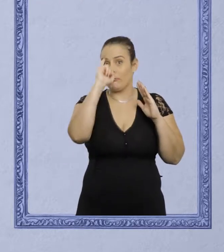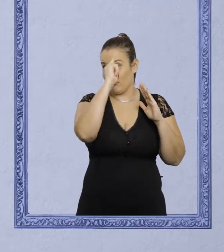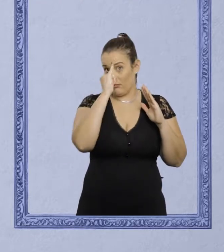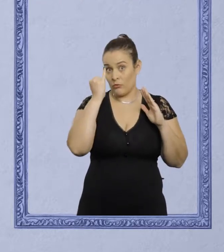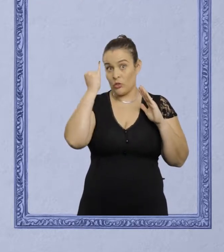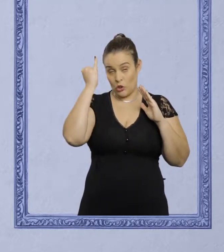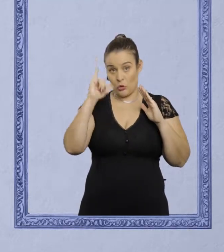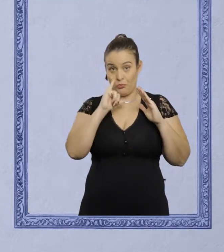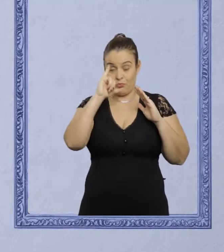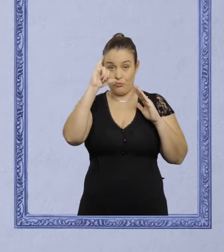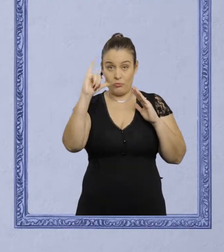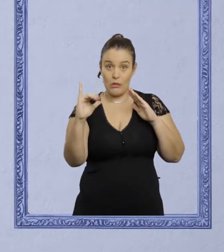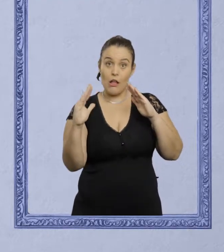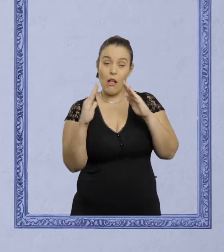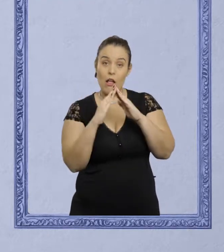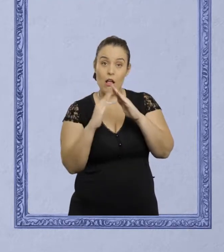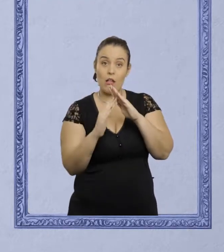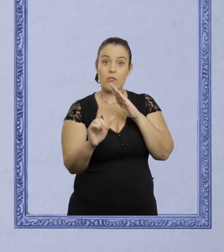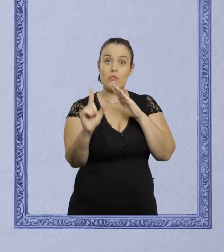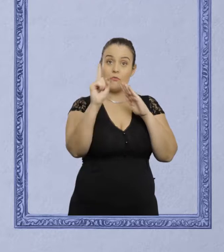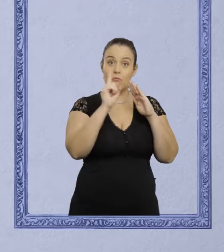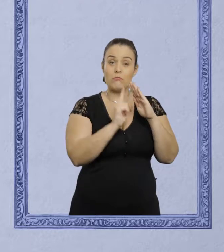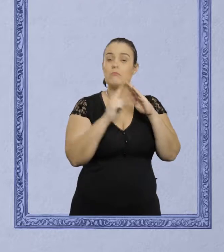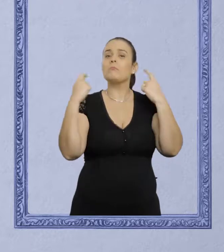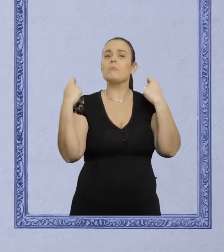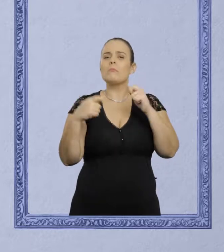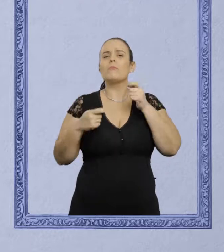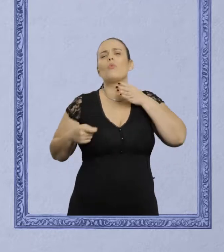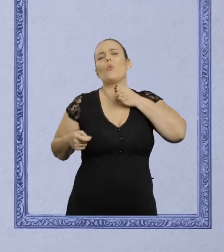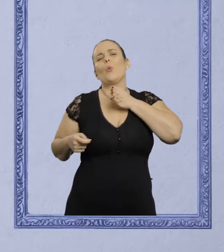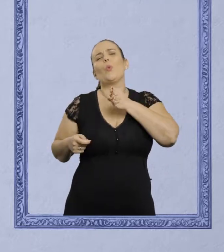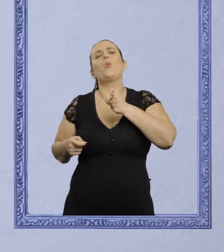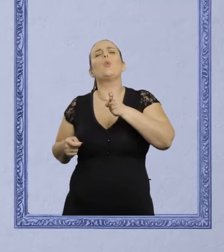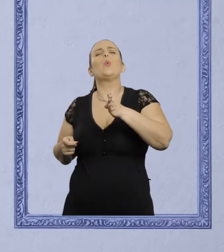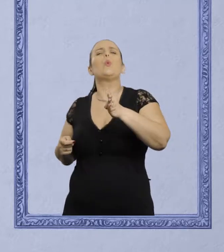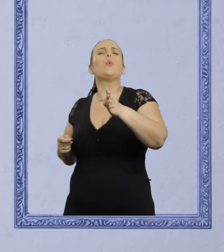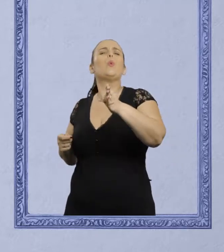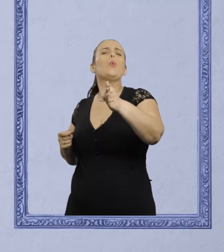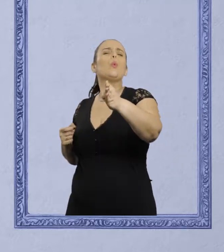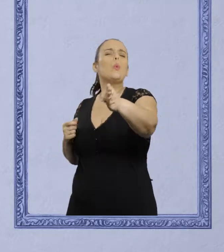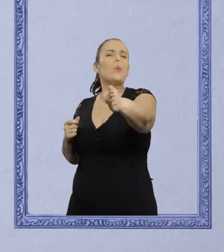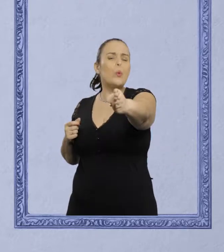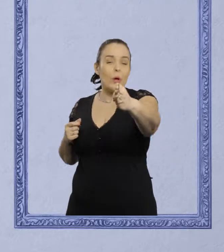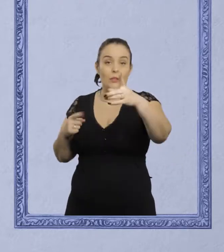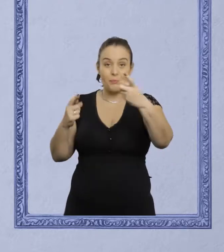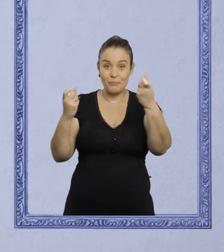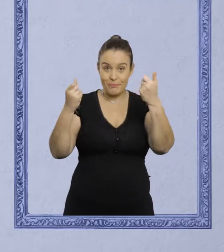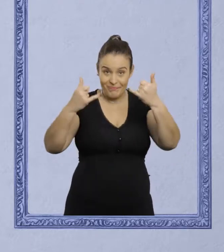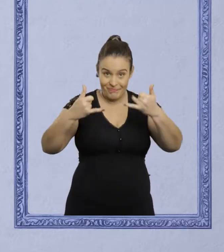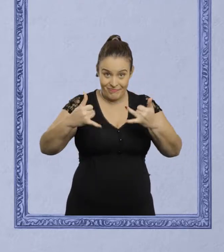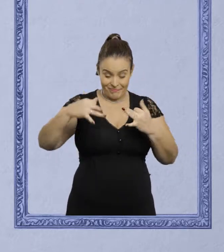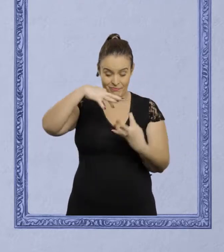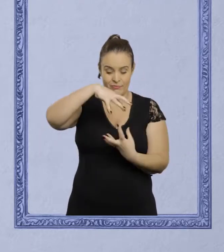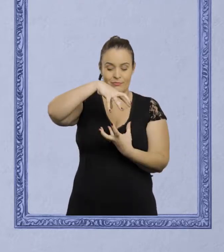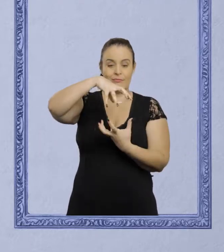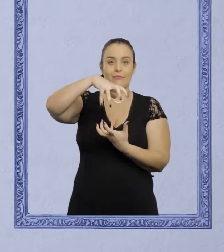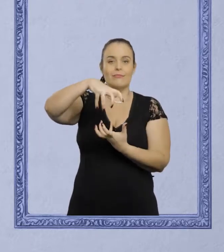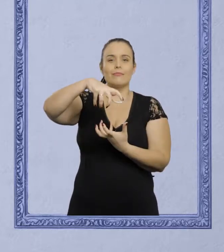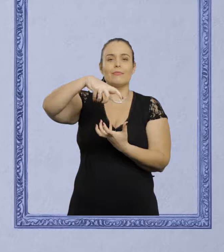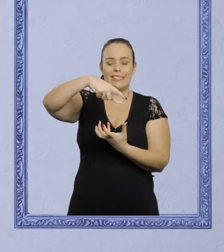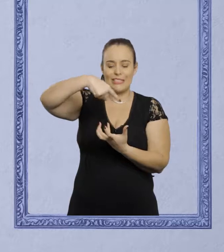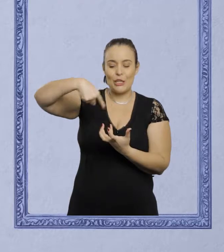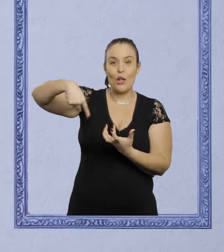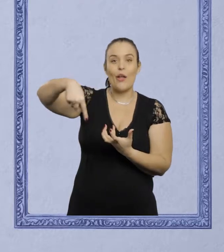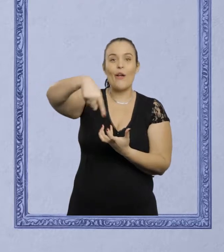João disse que para voltar para casa era só seguir em frente toda a vida. Ele explicou que o mundo era